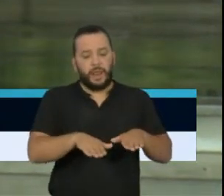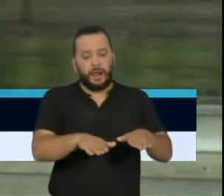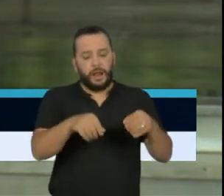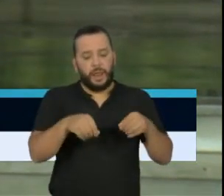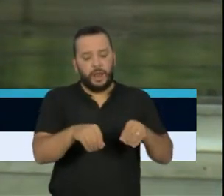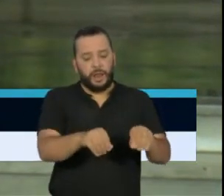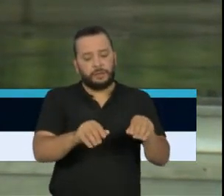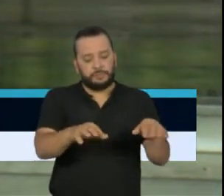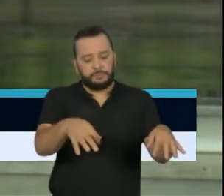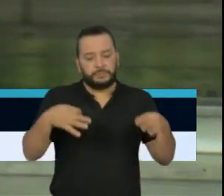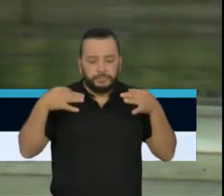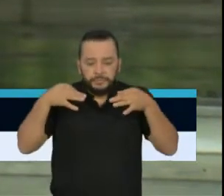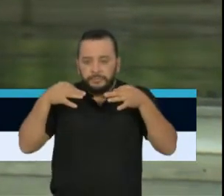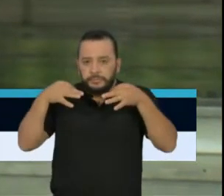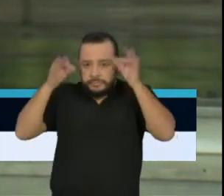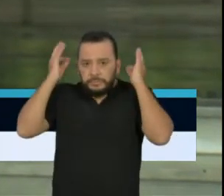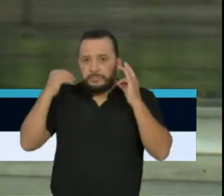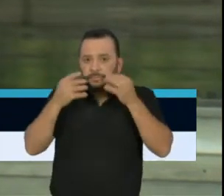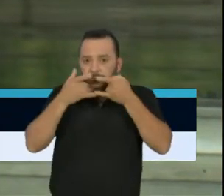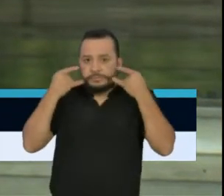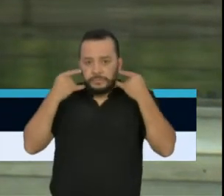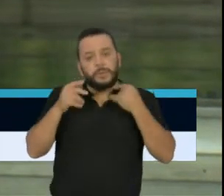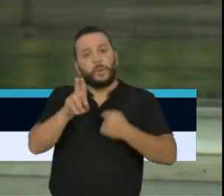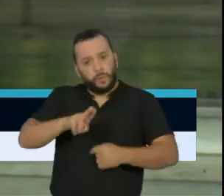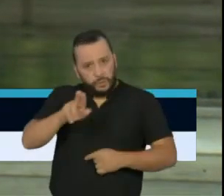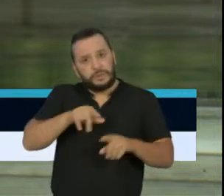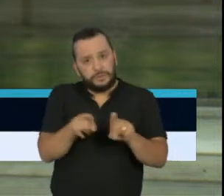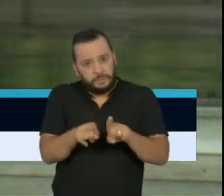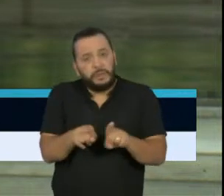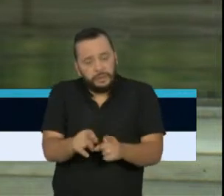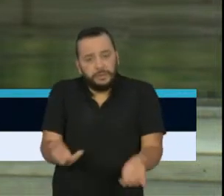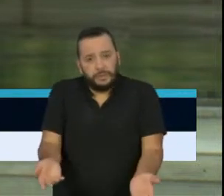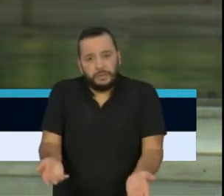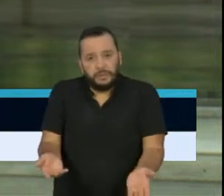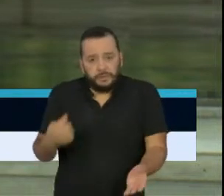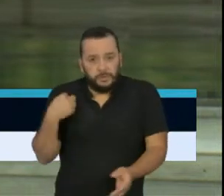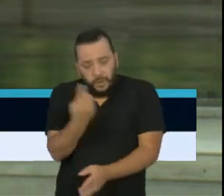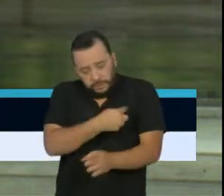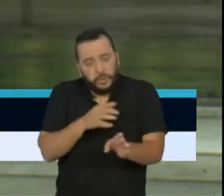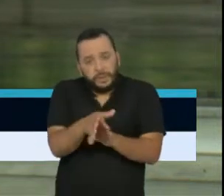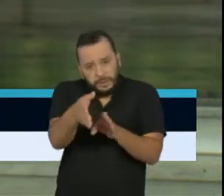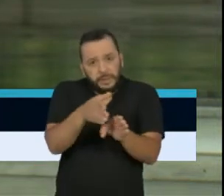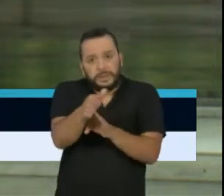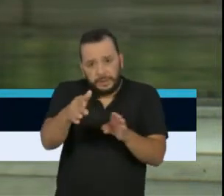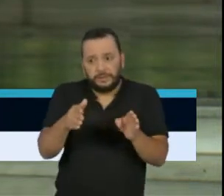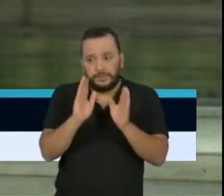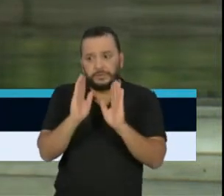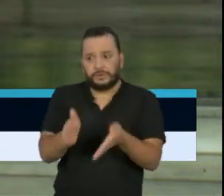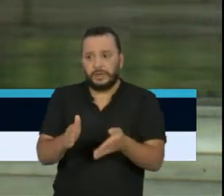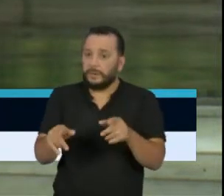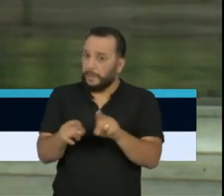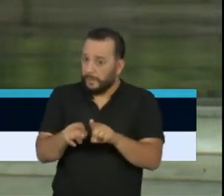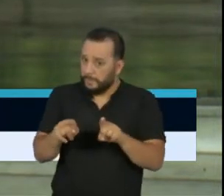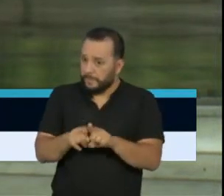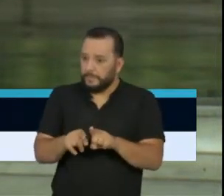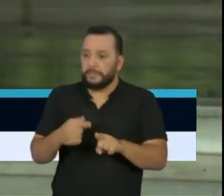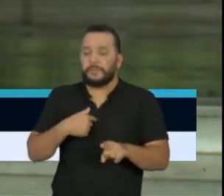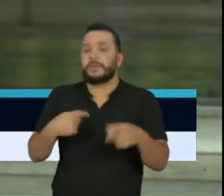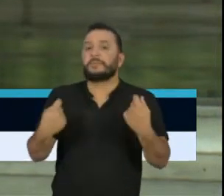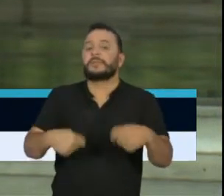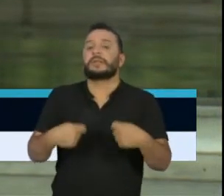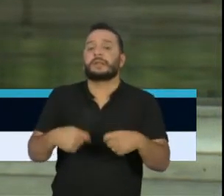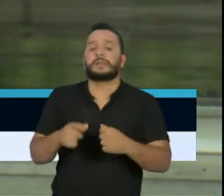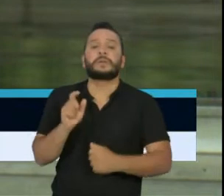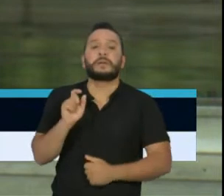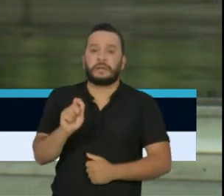medicina, e é exatamente isso que nós estamos recomendando. Se necessário for, numa nova etapa, esperamos que não haja